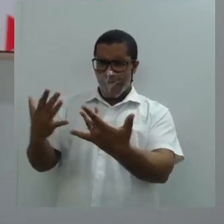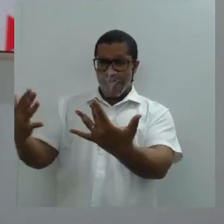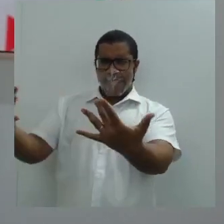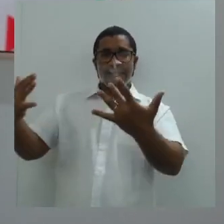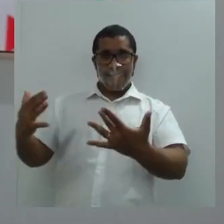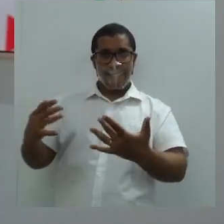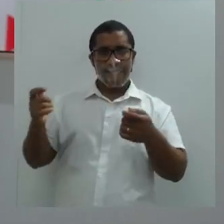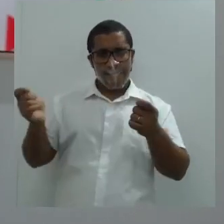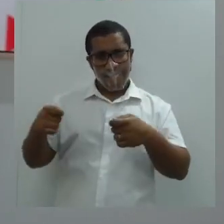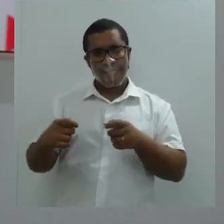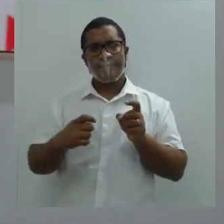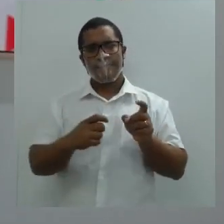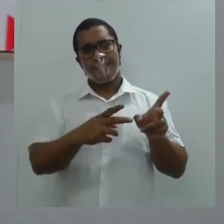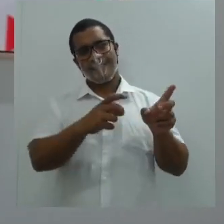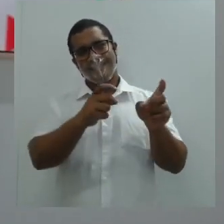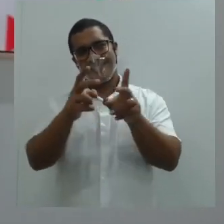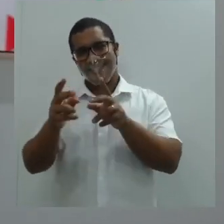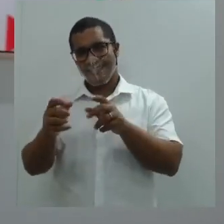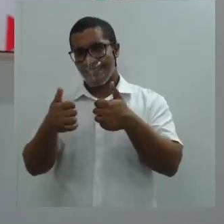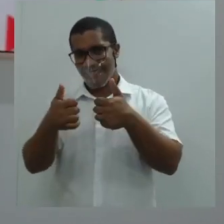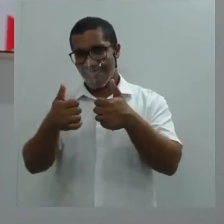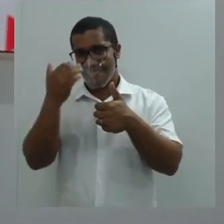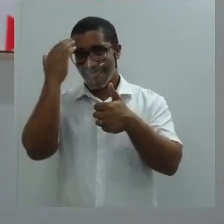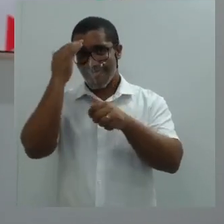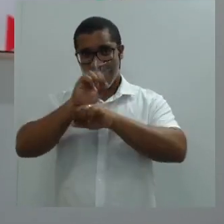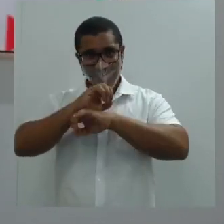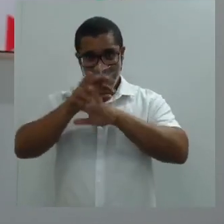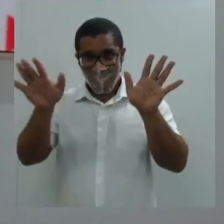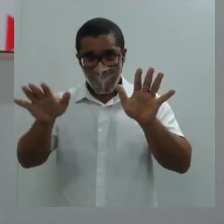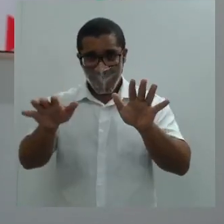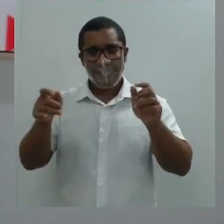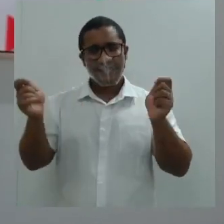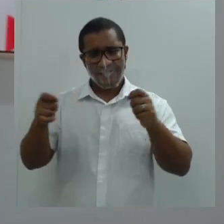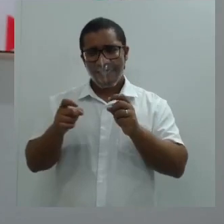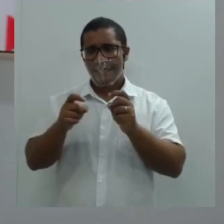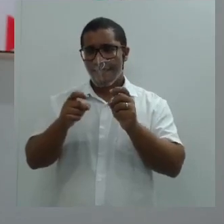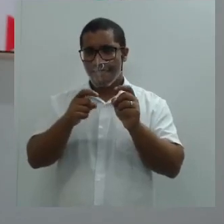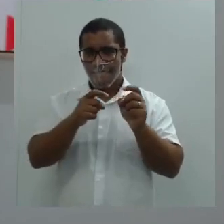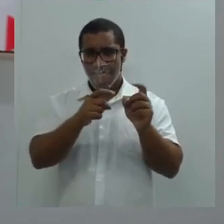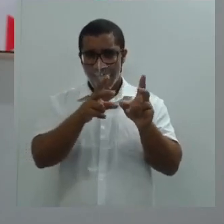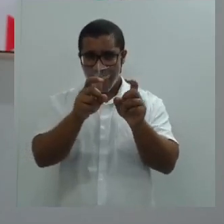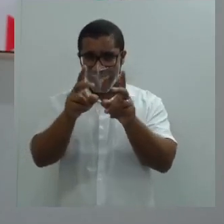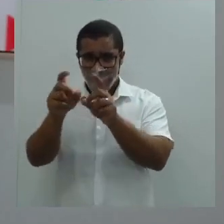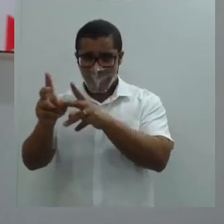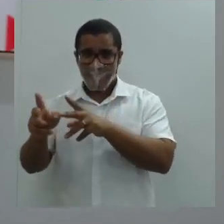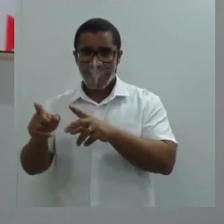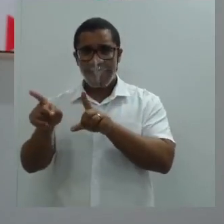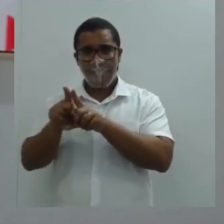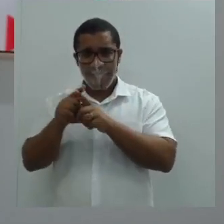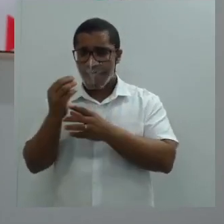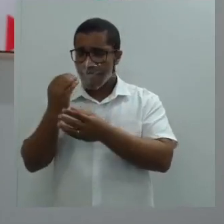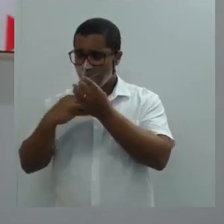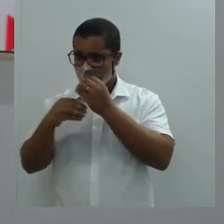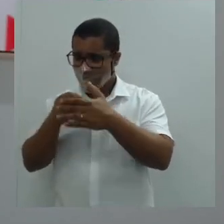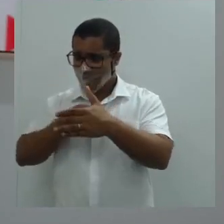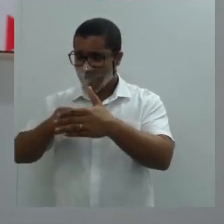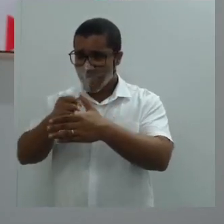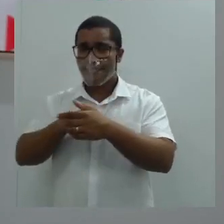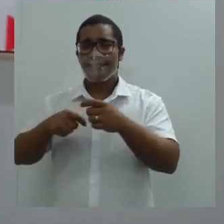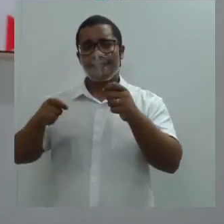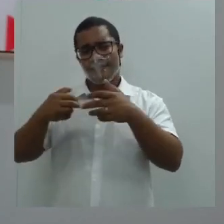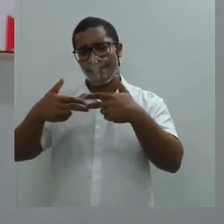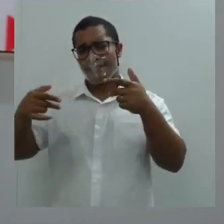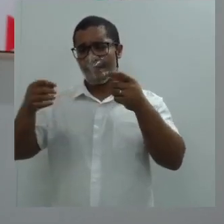para comercializar, tá certo, gente? Dá para vender e dá para sobreviver do que a gente chama agronegócio,